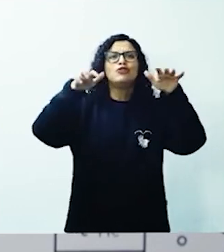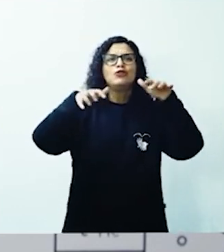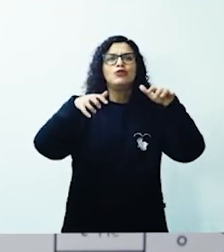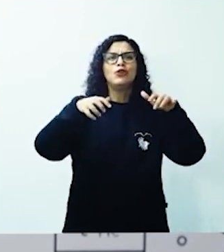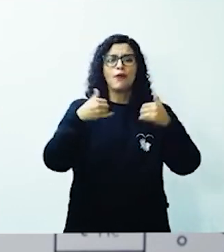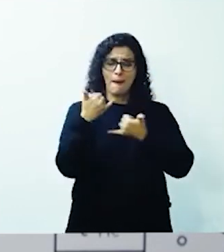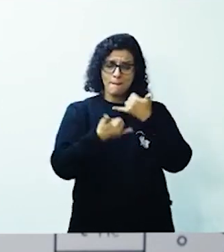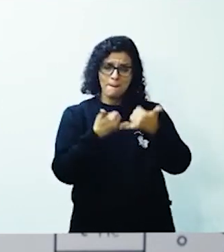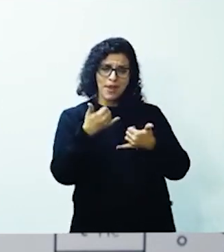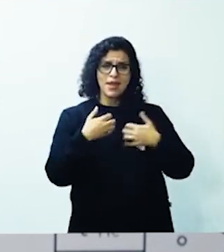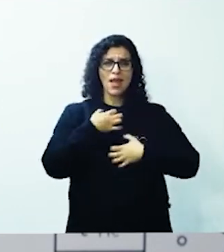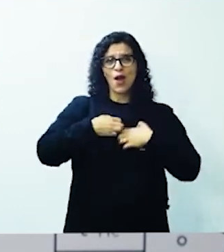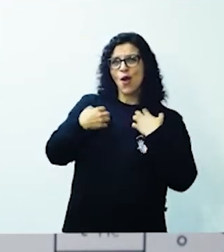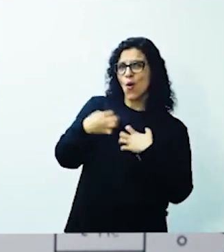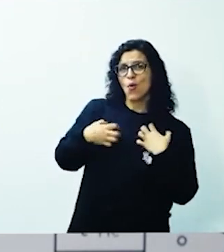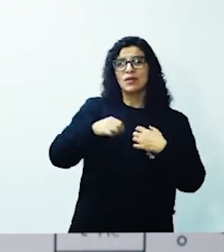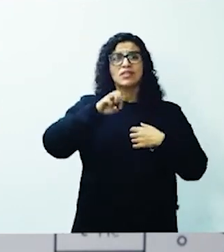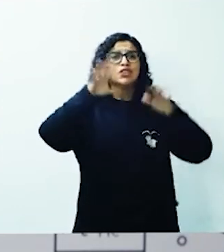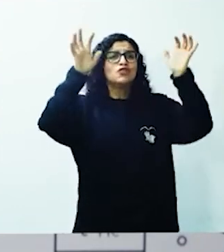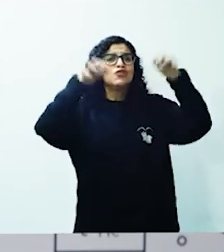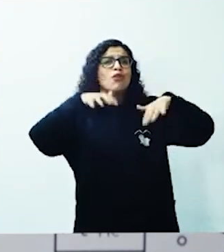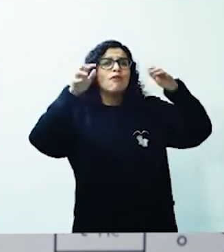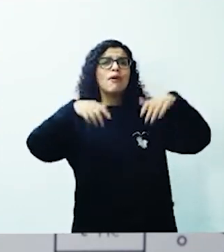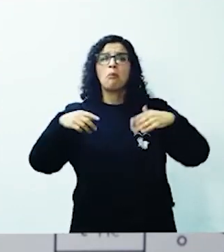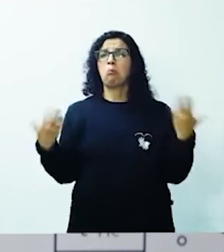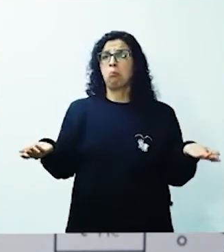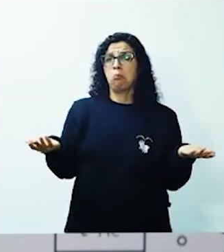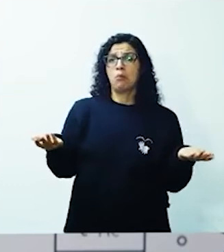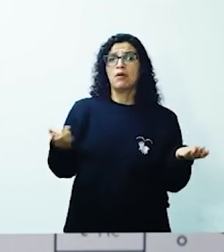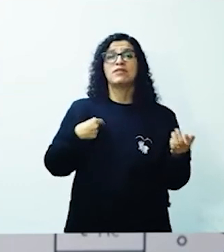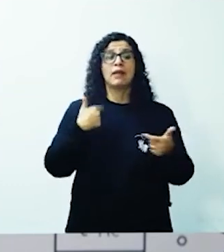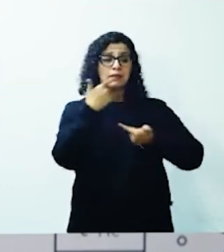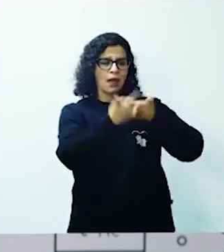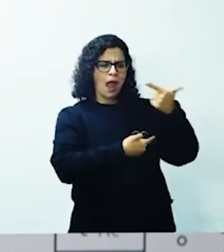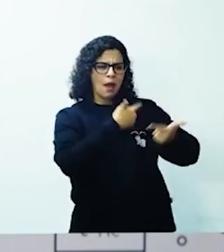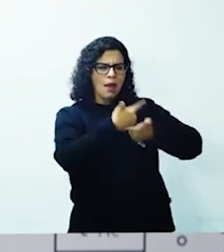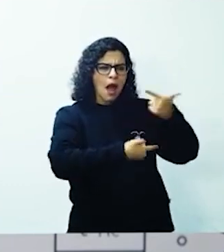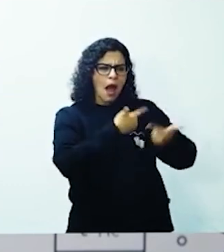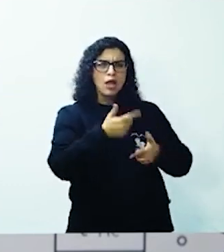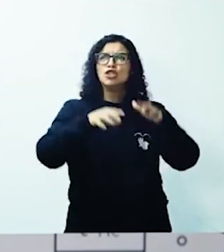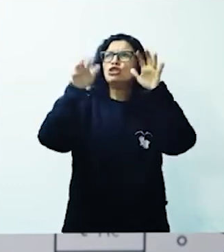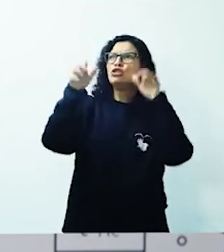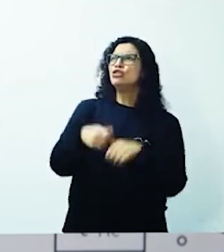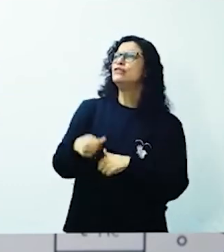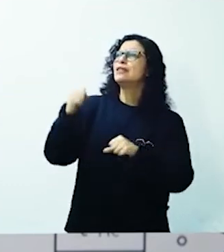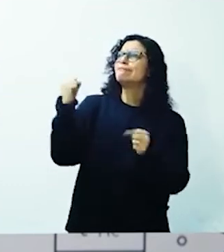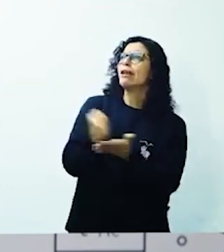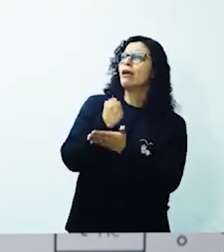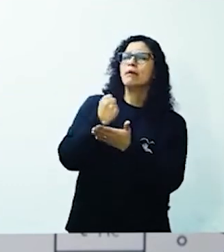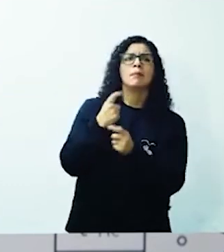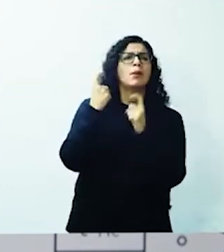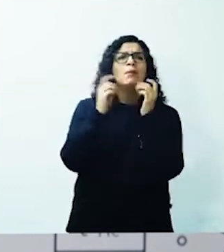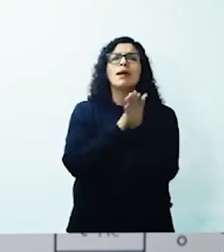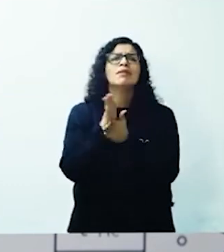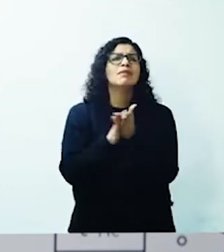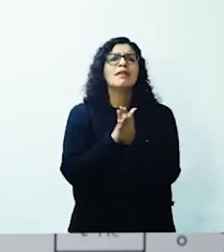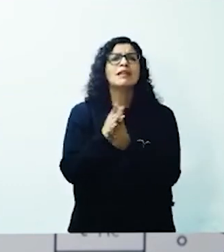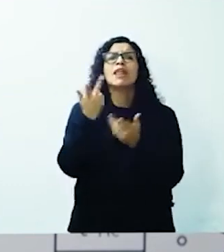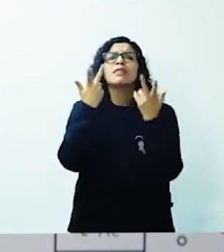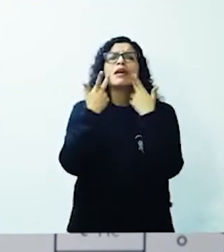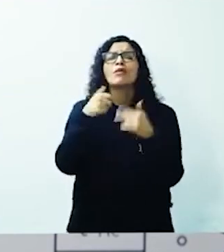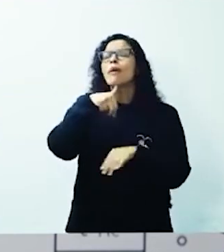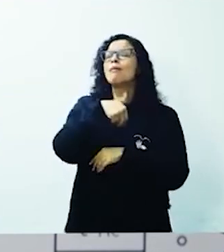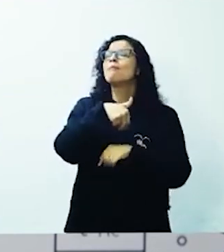de chuva. E se chover, né? Se você estiver voltando do trabalho, choveu, não se preocupe. Tome esse